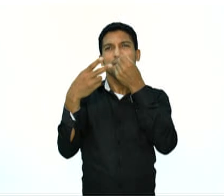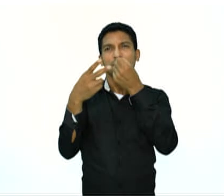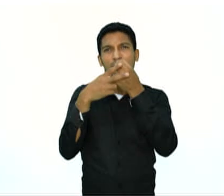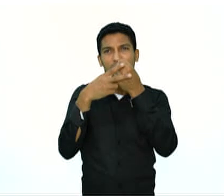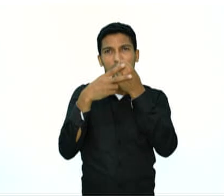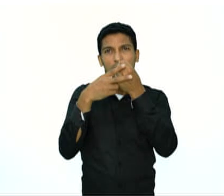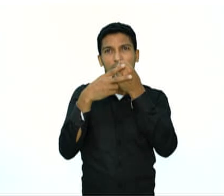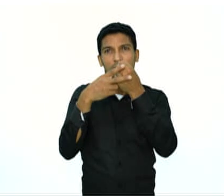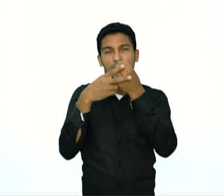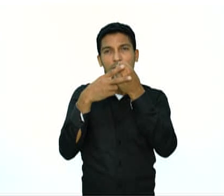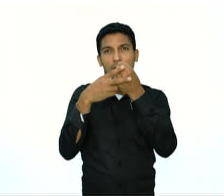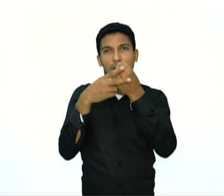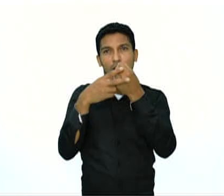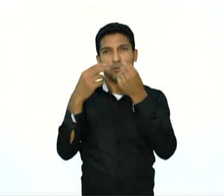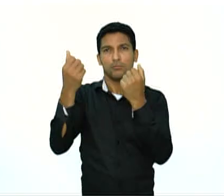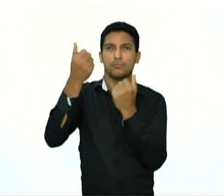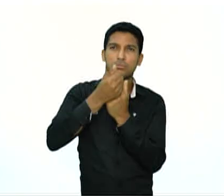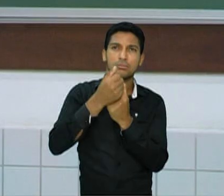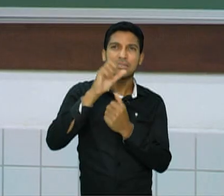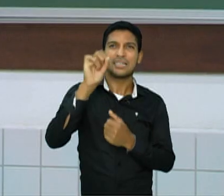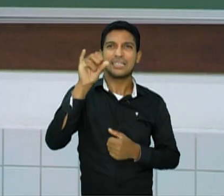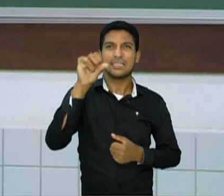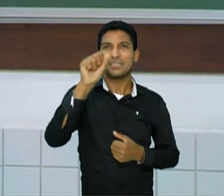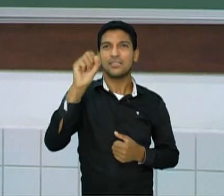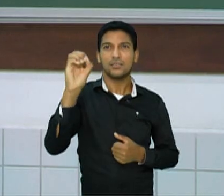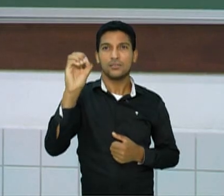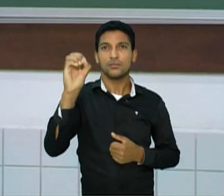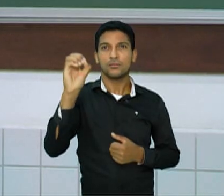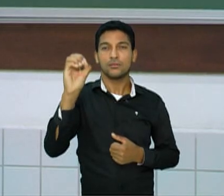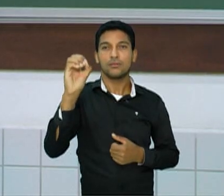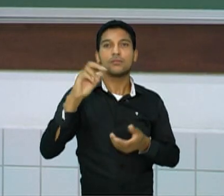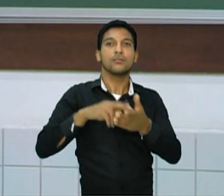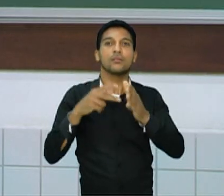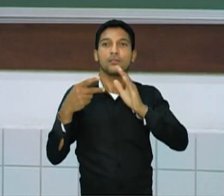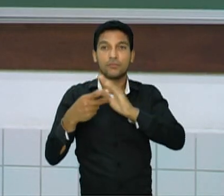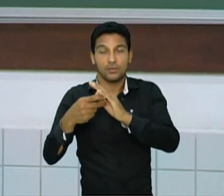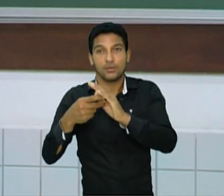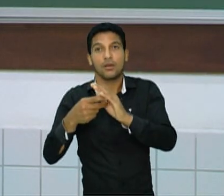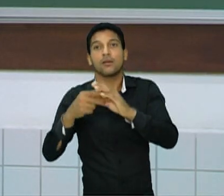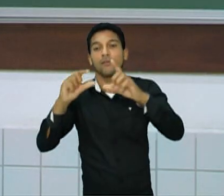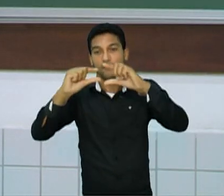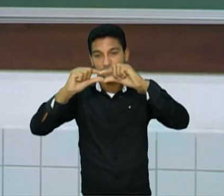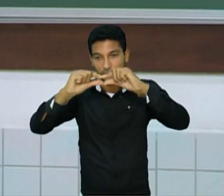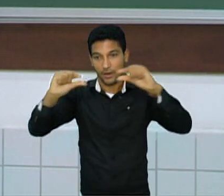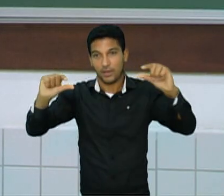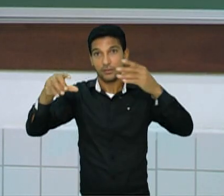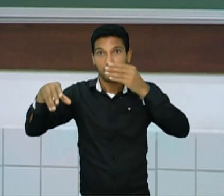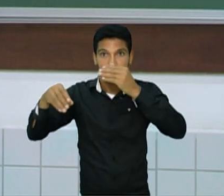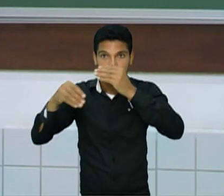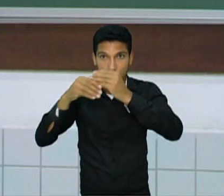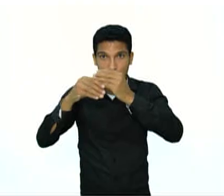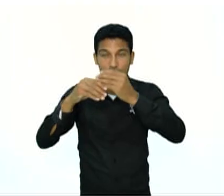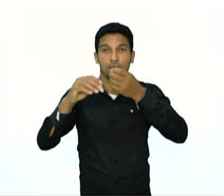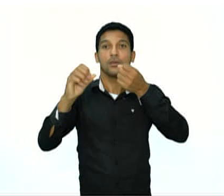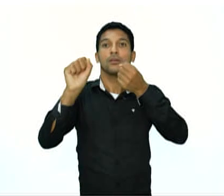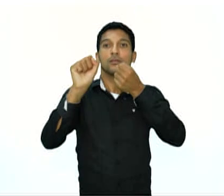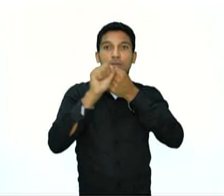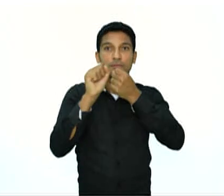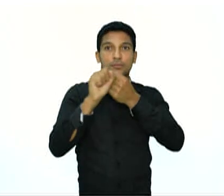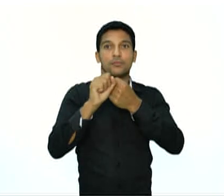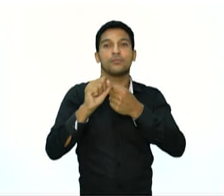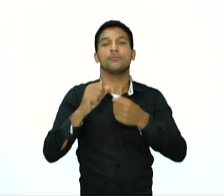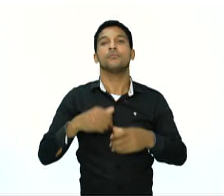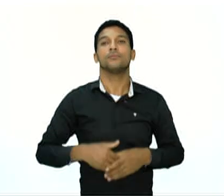entrada que eu consegui encaixar um isso. Quer dizer que é uma oração subordinada substantiva, tá? A seguir, um guia de como identificar